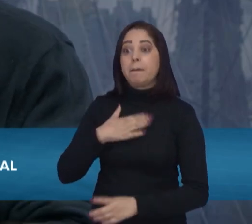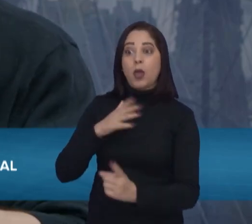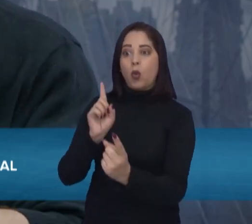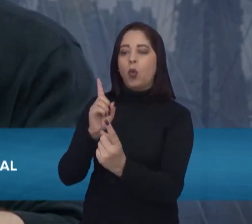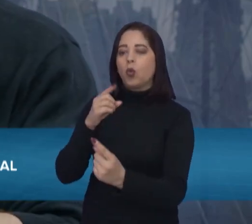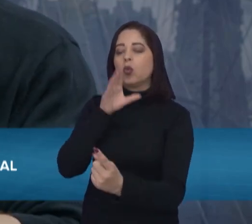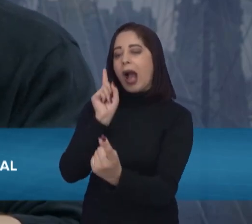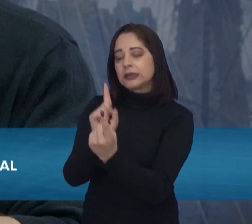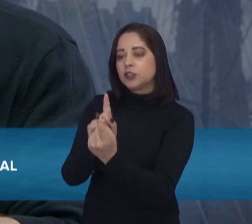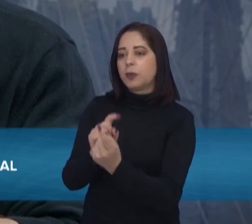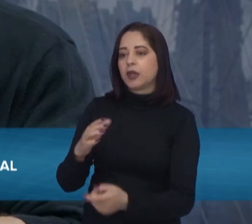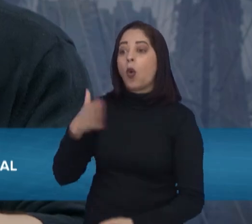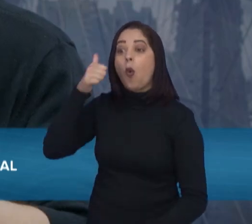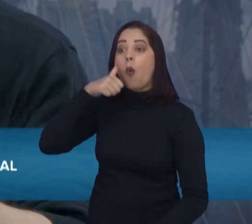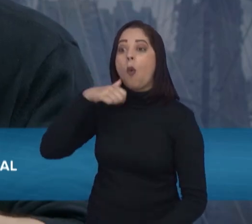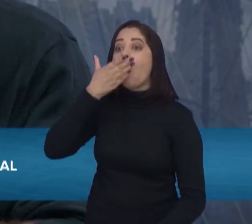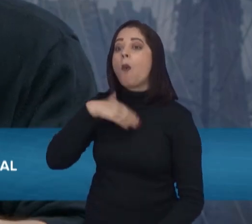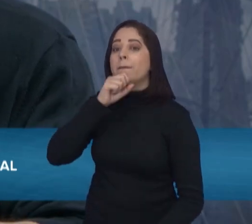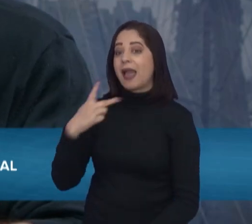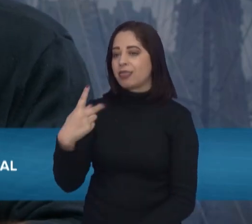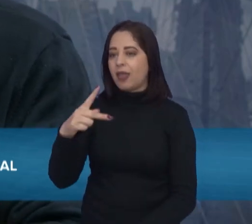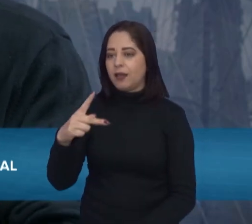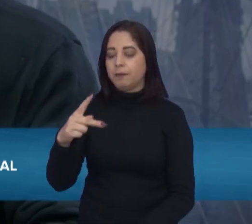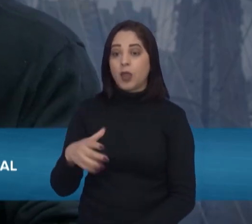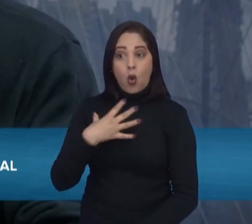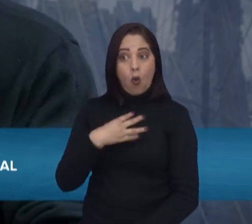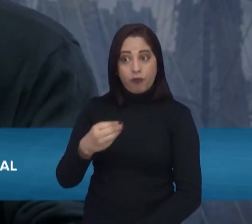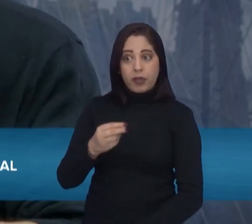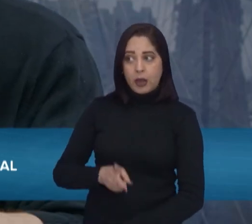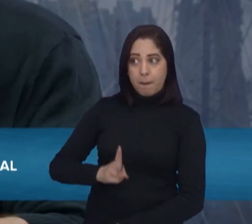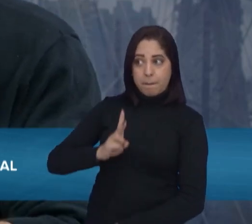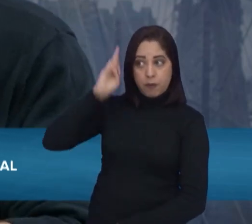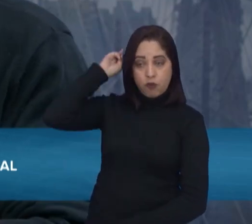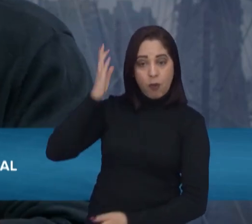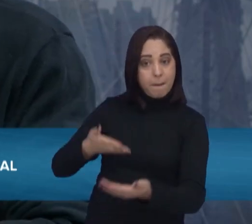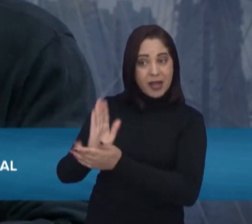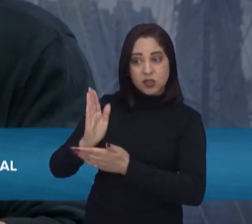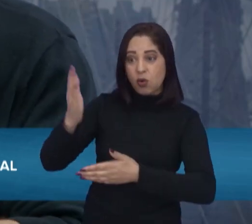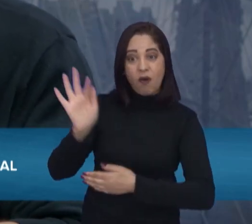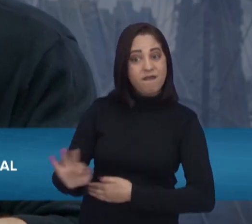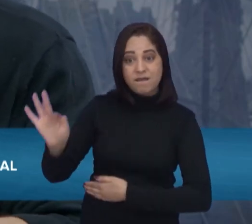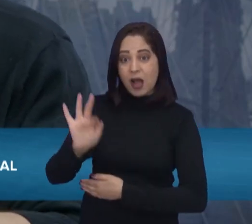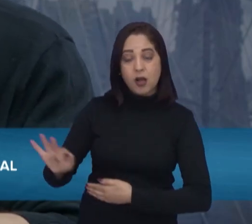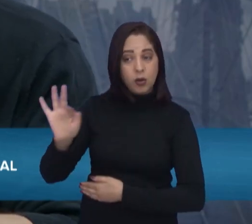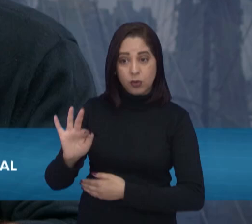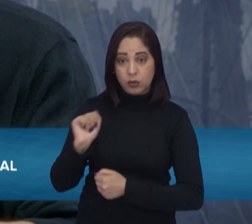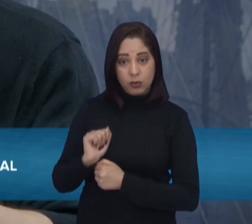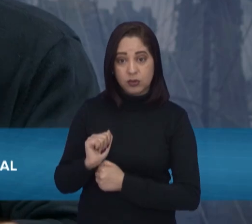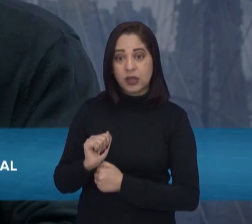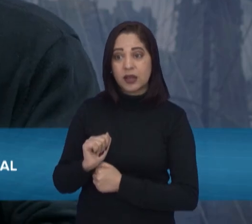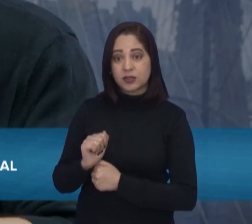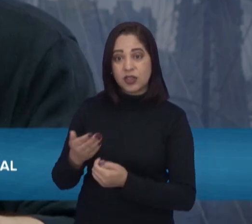militar. O filho passou nas principais faculdades militares, se tornou militar, só que em algum momento ele